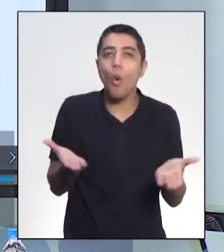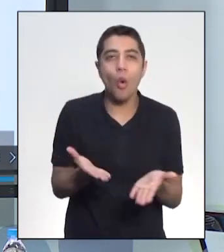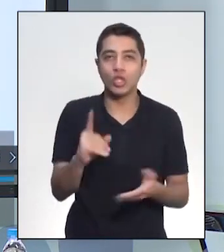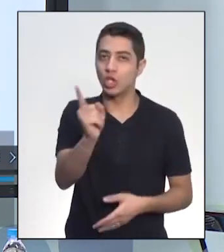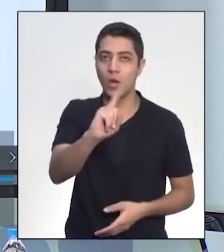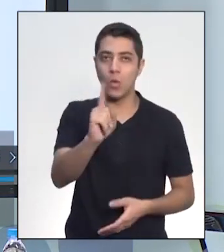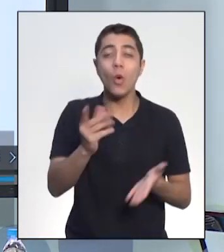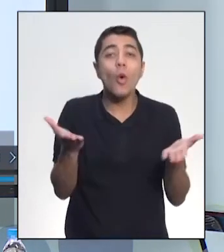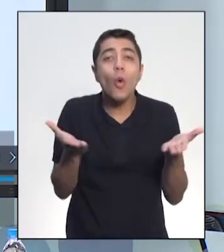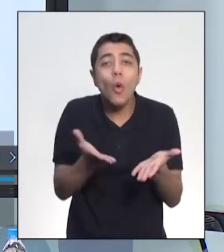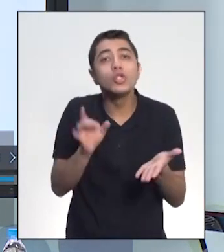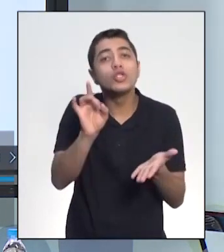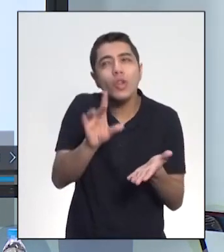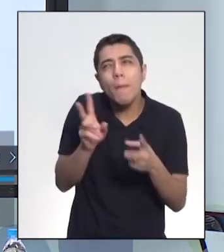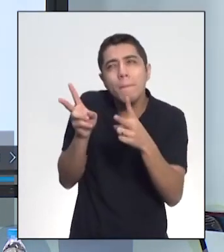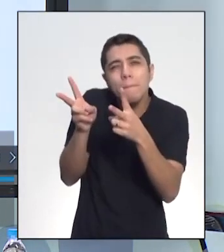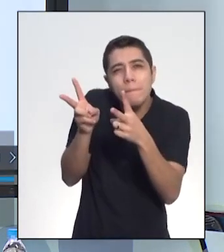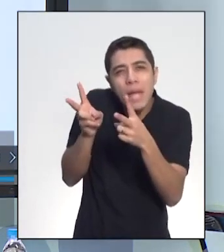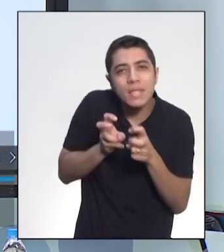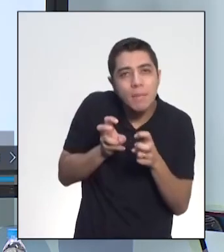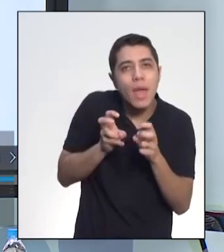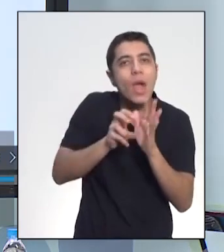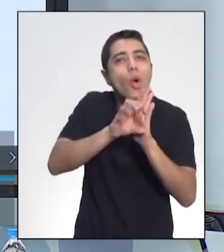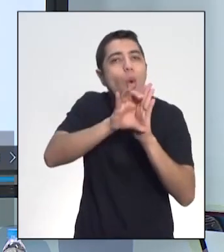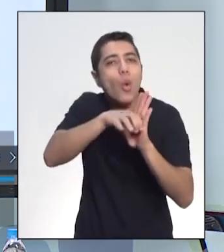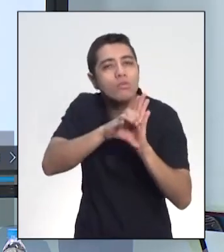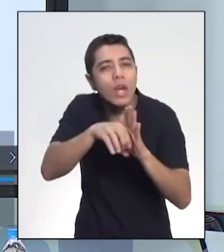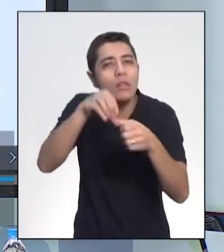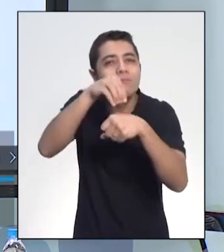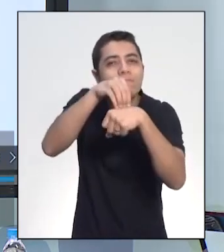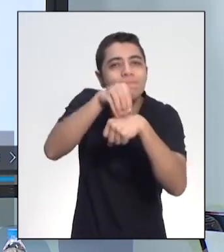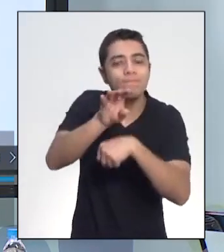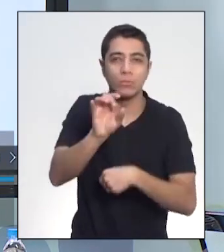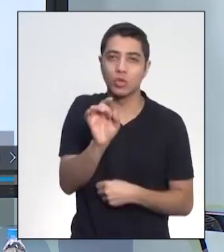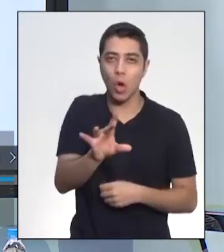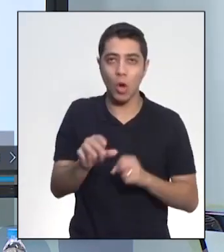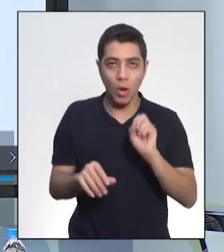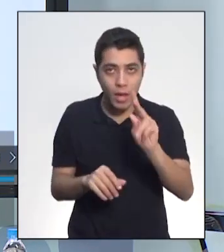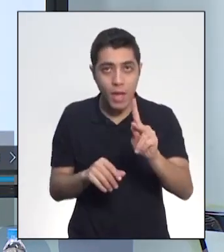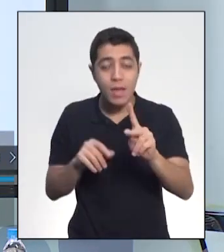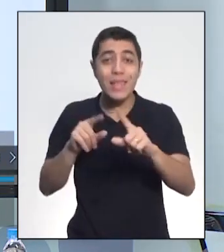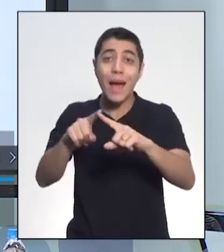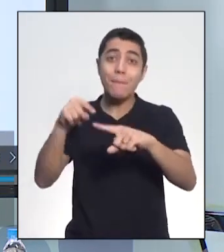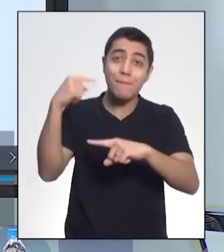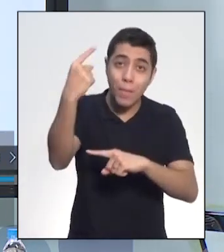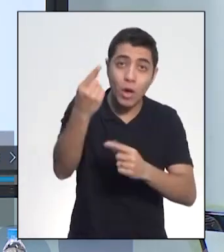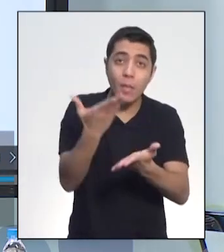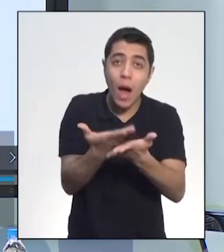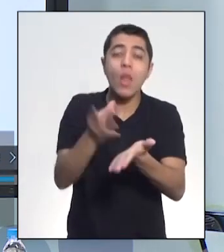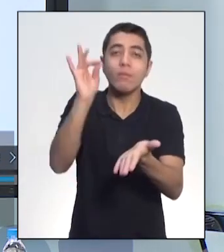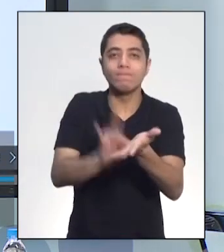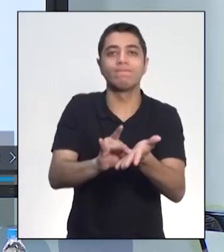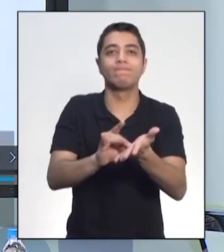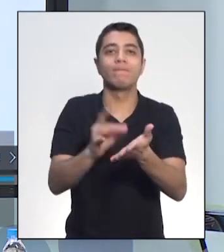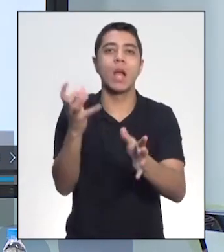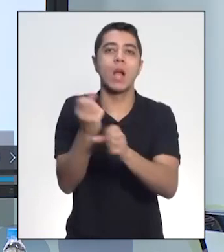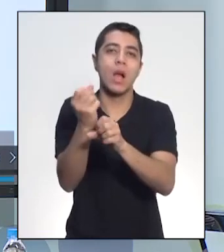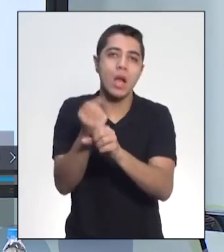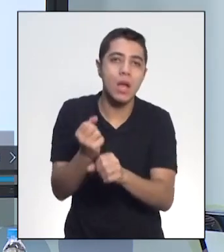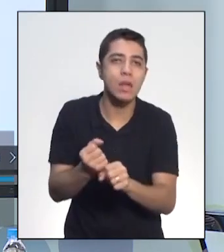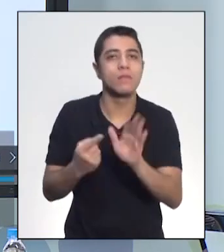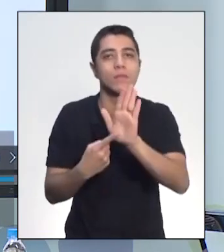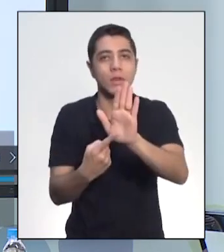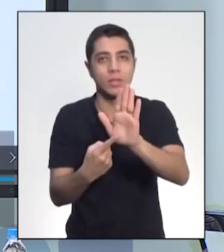bom? Cálculo mesmo, a gente vai ter prática mais para frente. Mas vamos lá. Quem é o valor do A? Vocês lembram quem é o A?